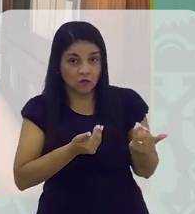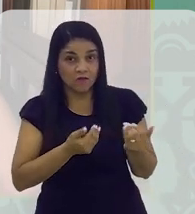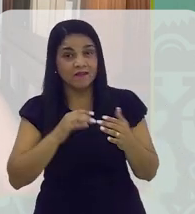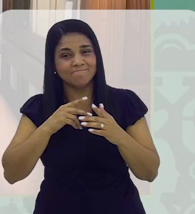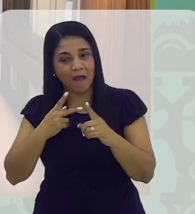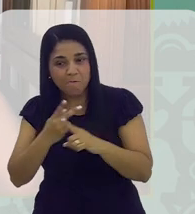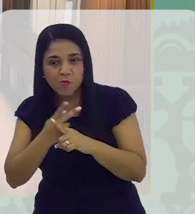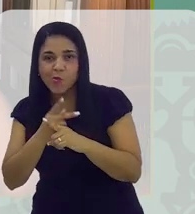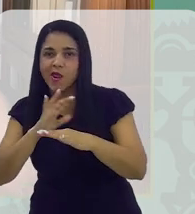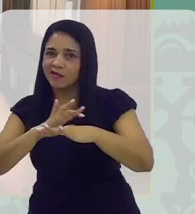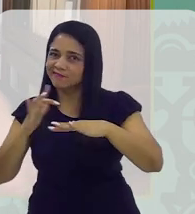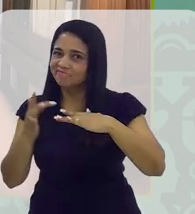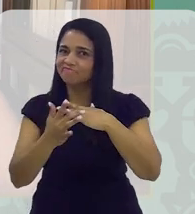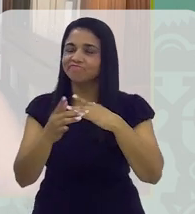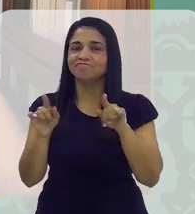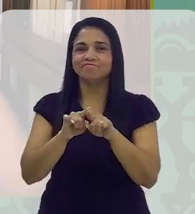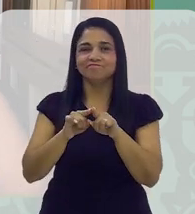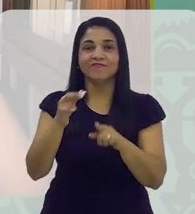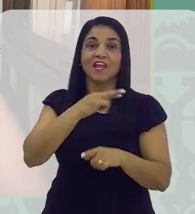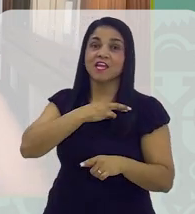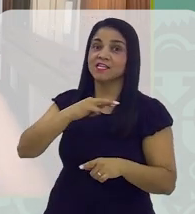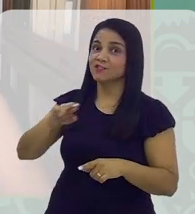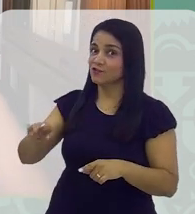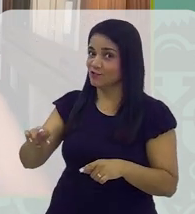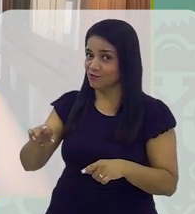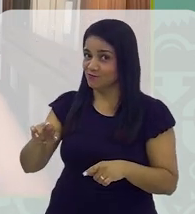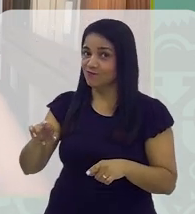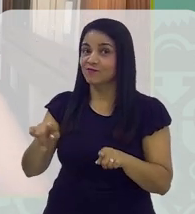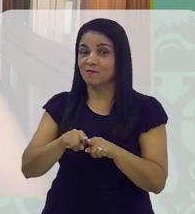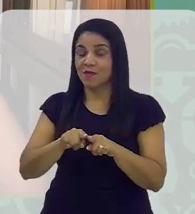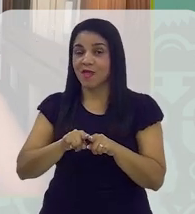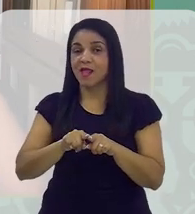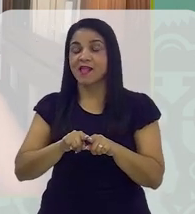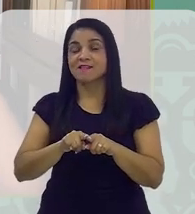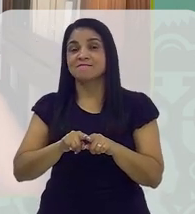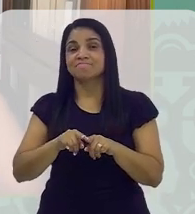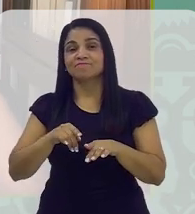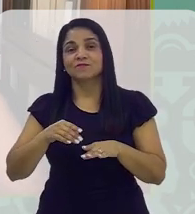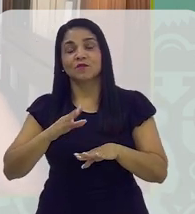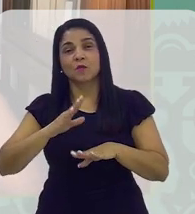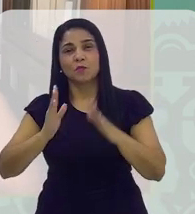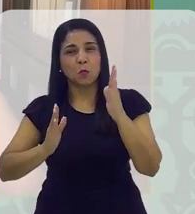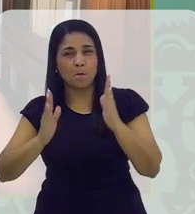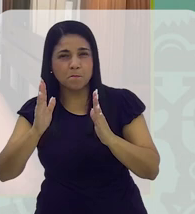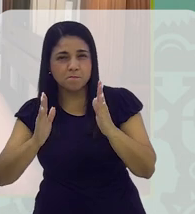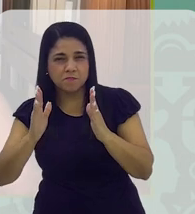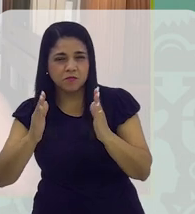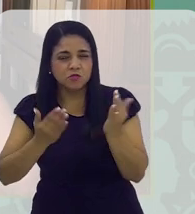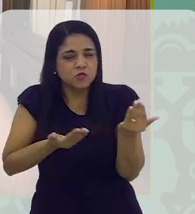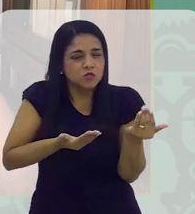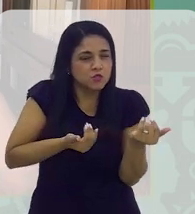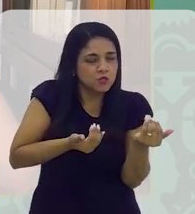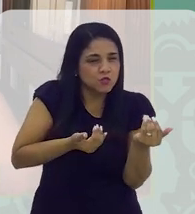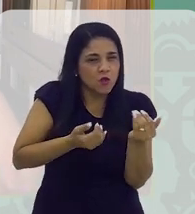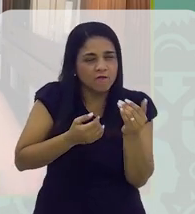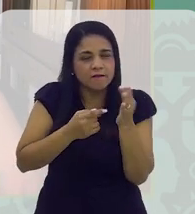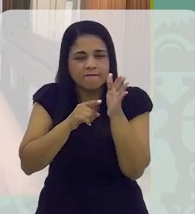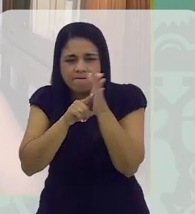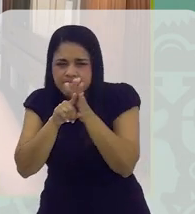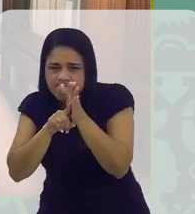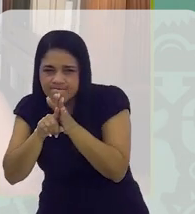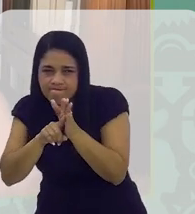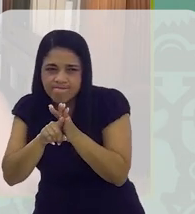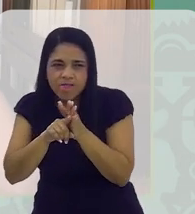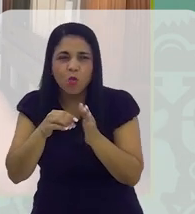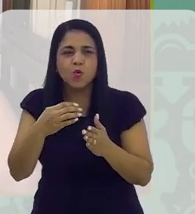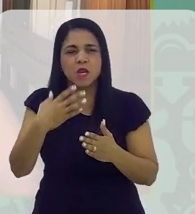nas redes. Tem a questão das crenças, é uma época onde o jovem vai fazer uma